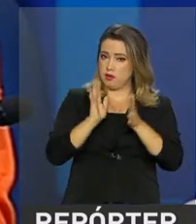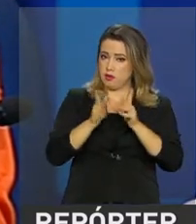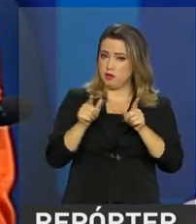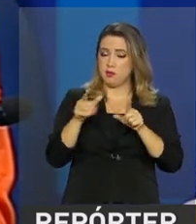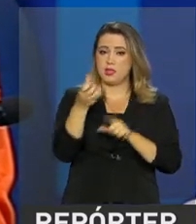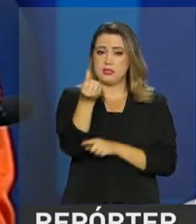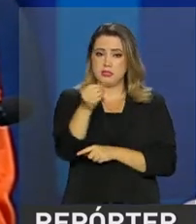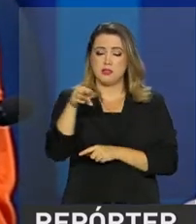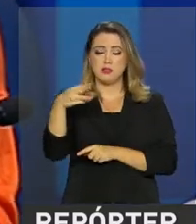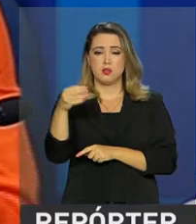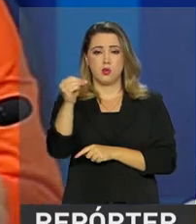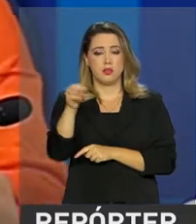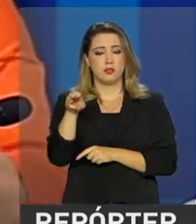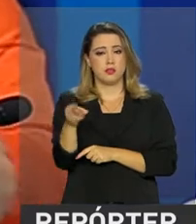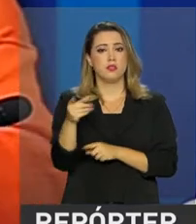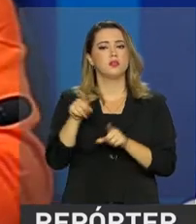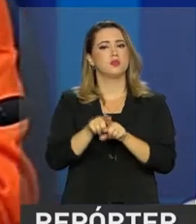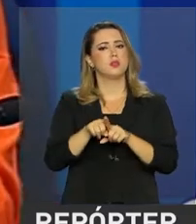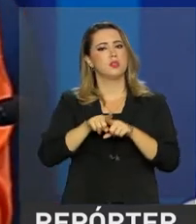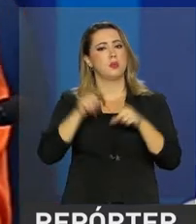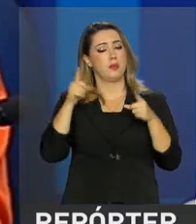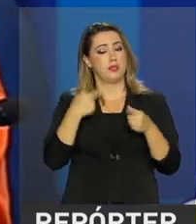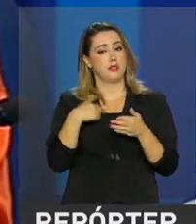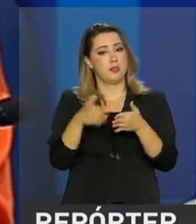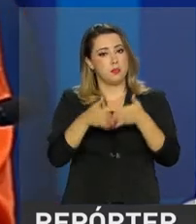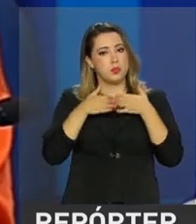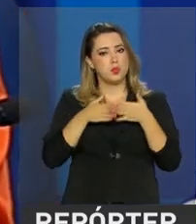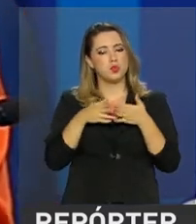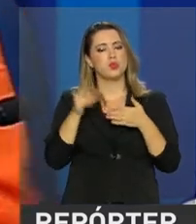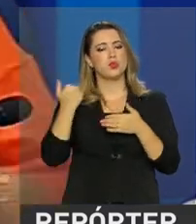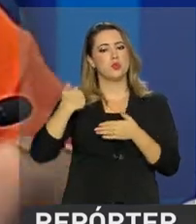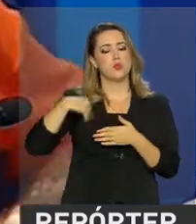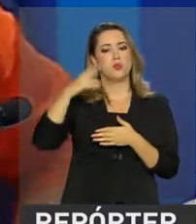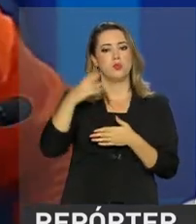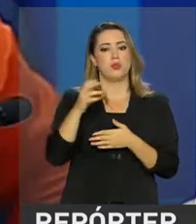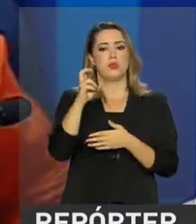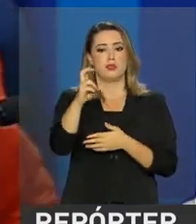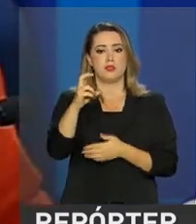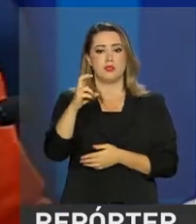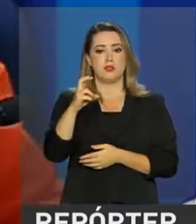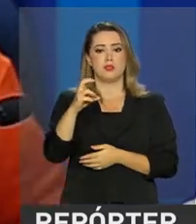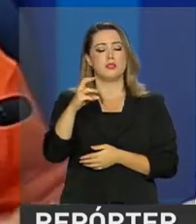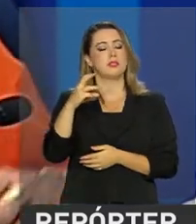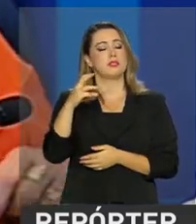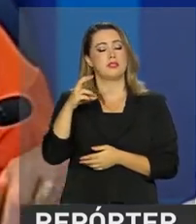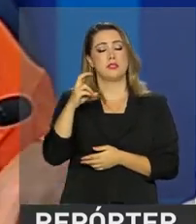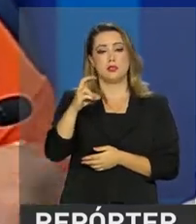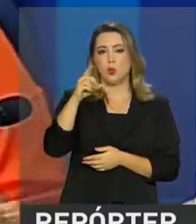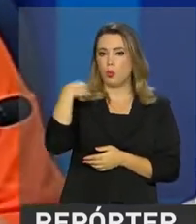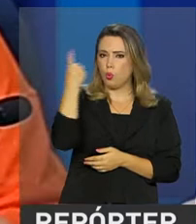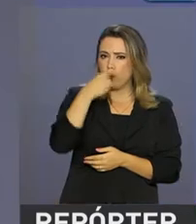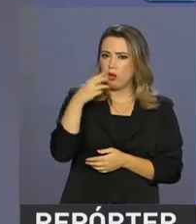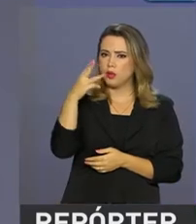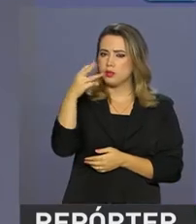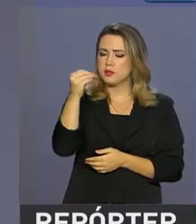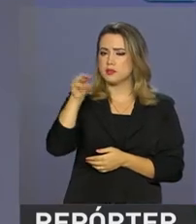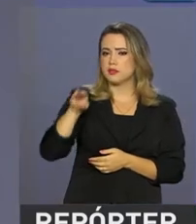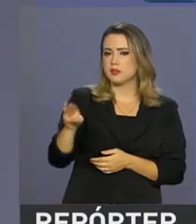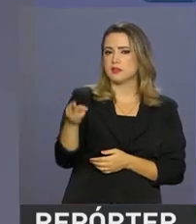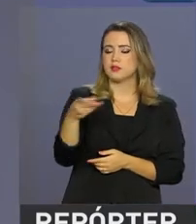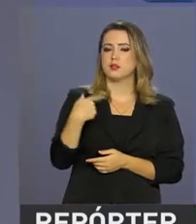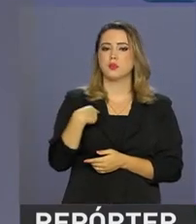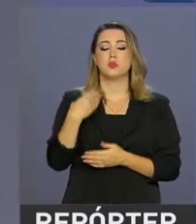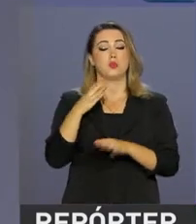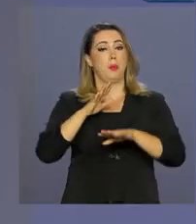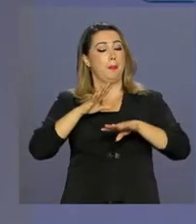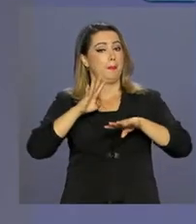o tempo adicional mediante o recurso solicitado de 5 horas e 30 minutos. As provas foram de